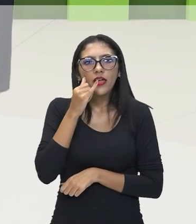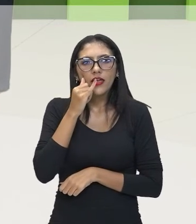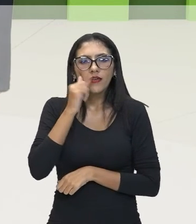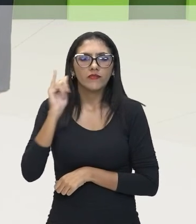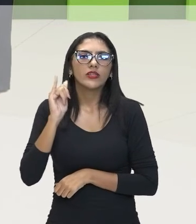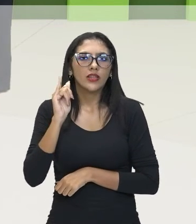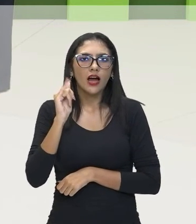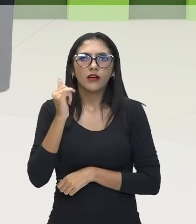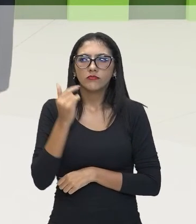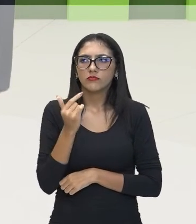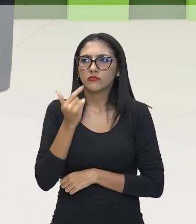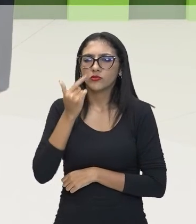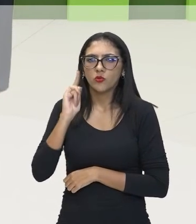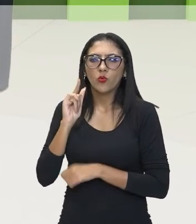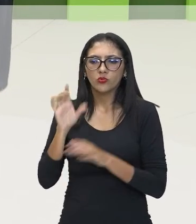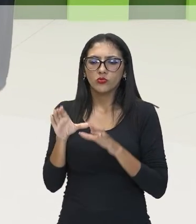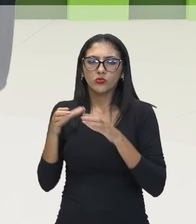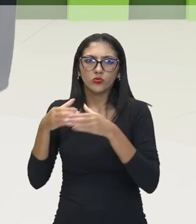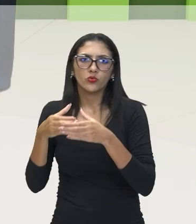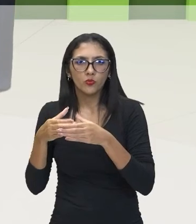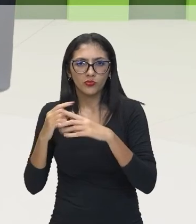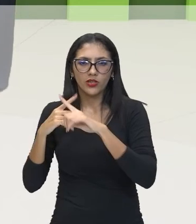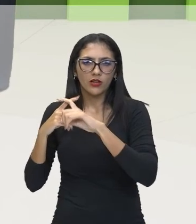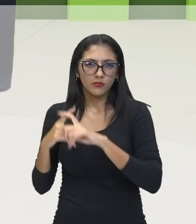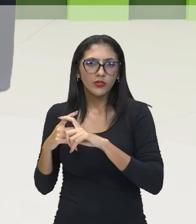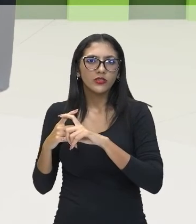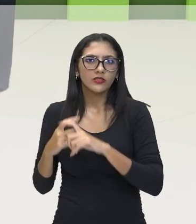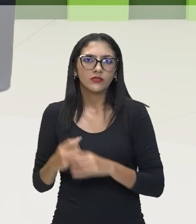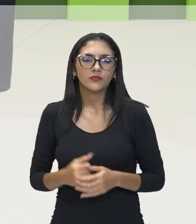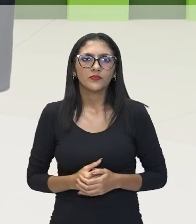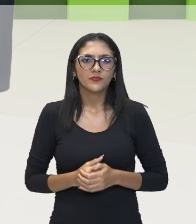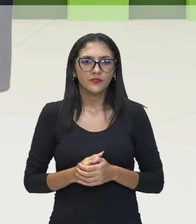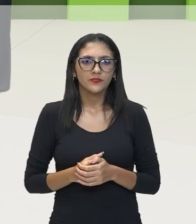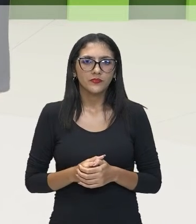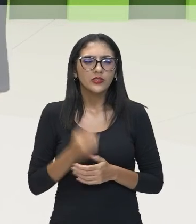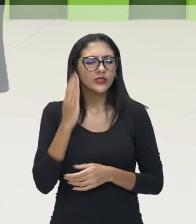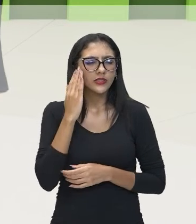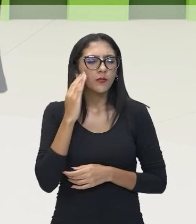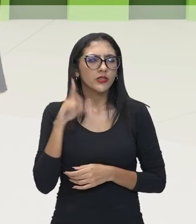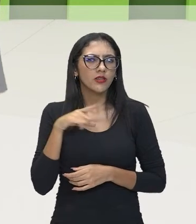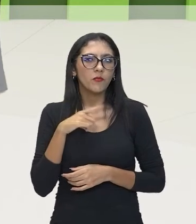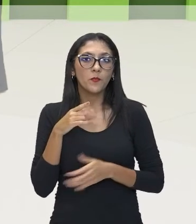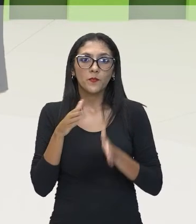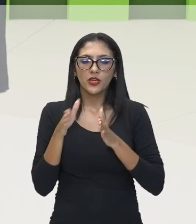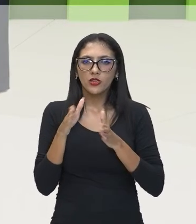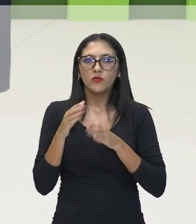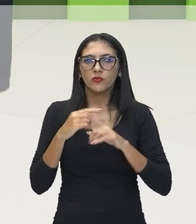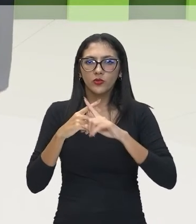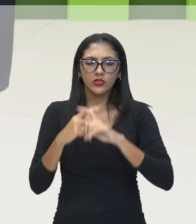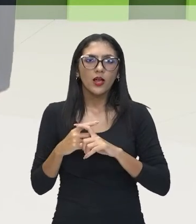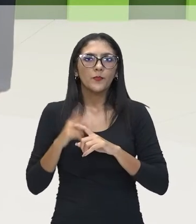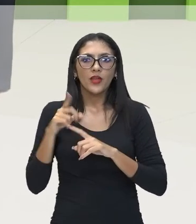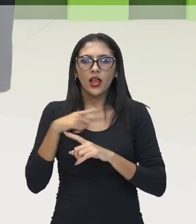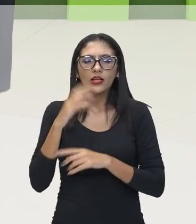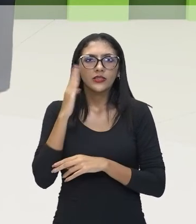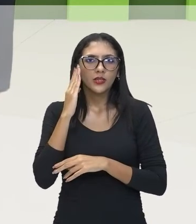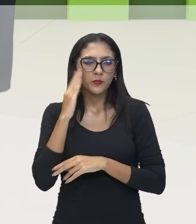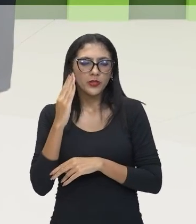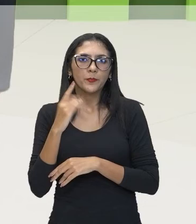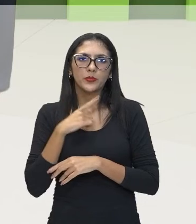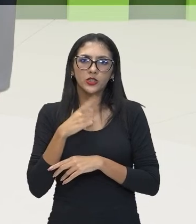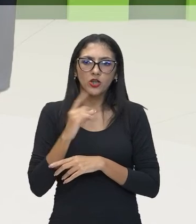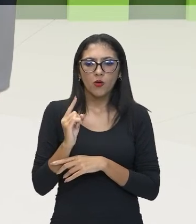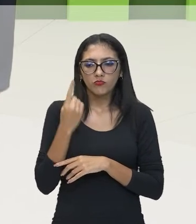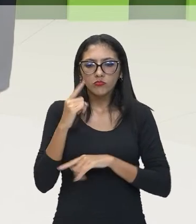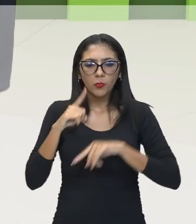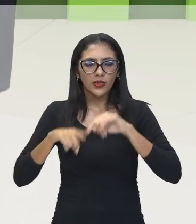Isso a gente está falando lá, né, em uma das guerras. Como sabia que torpedos eram controlados